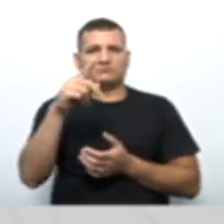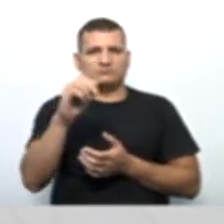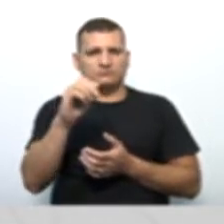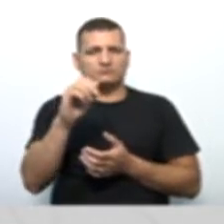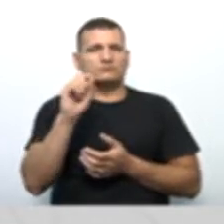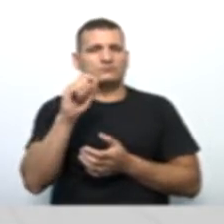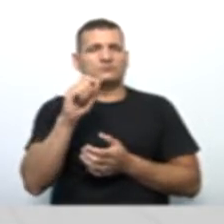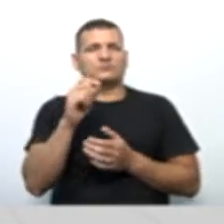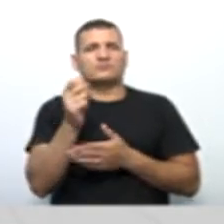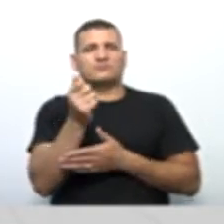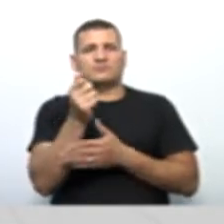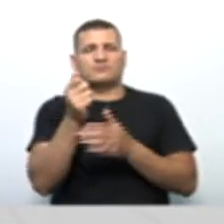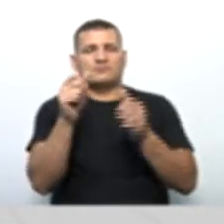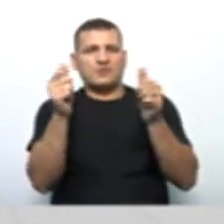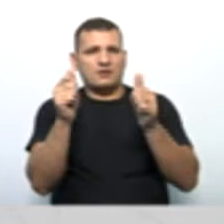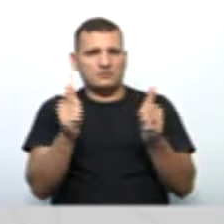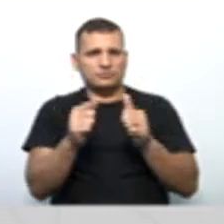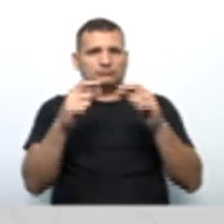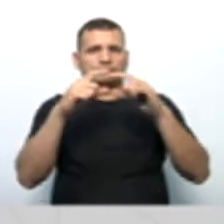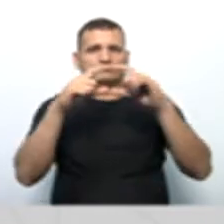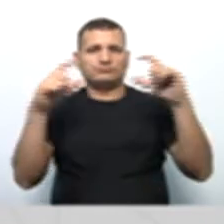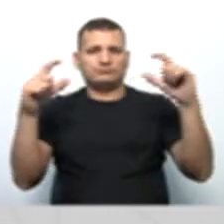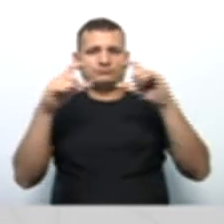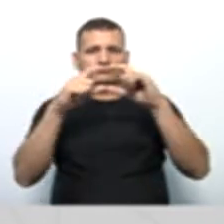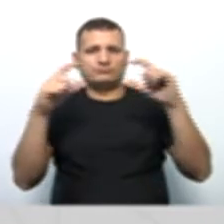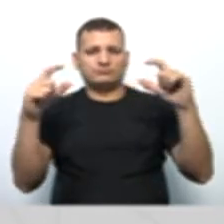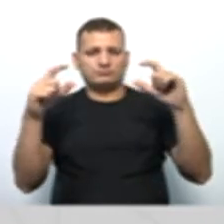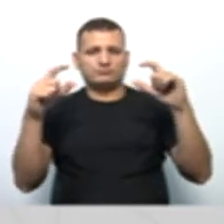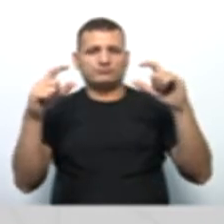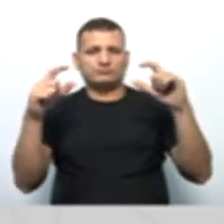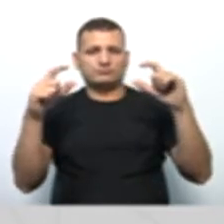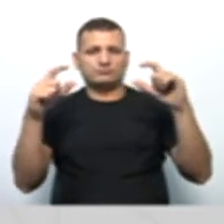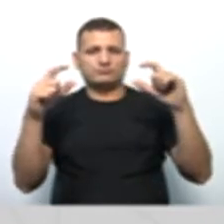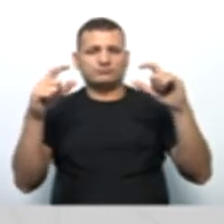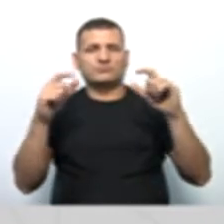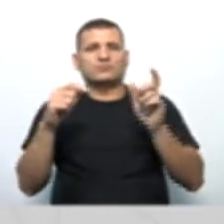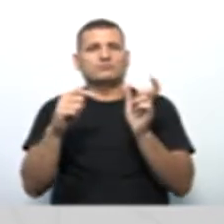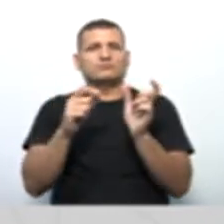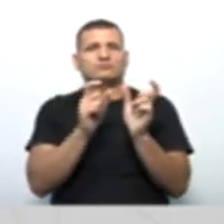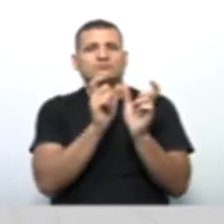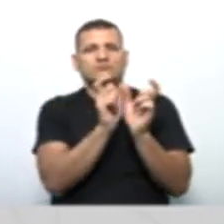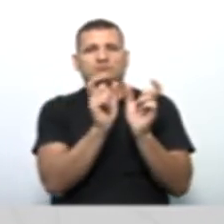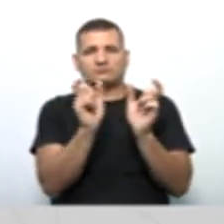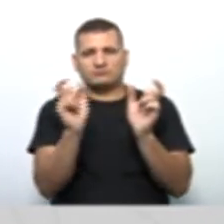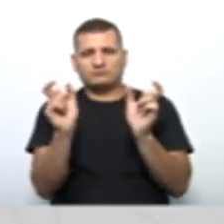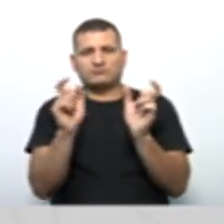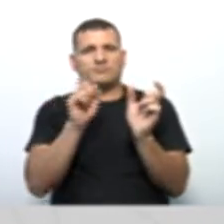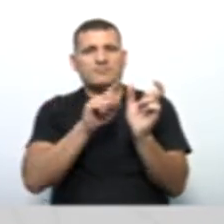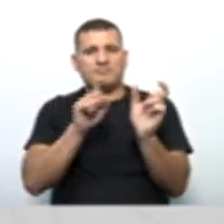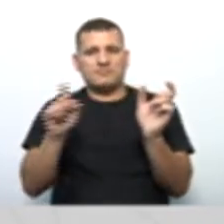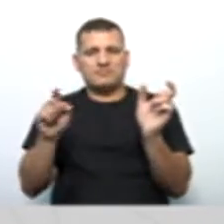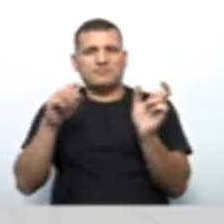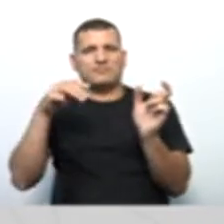aqui já vai colocar uma imagem no fundo e que já vêm os menus de navegação nos menus de navegação